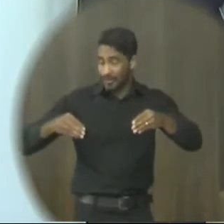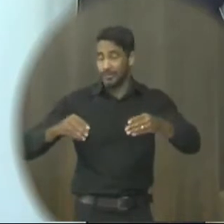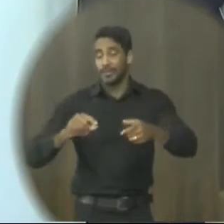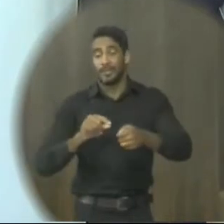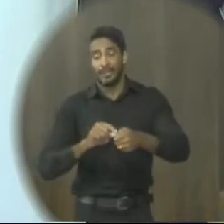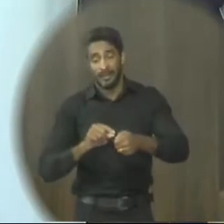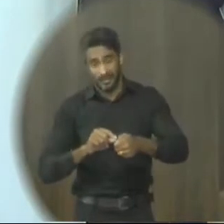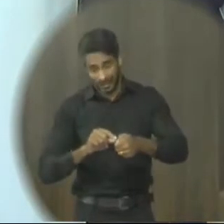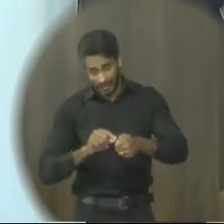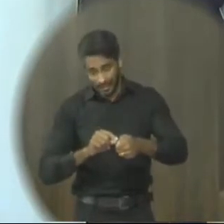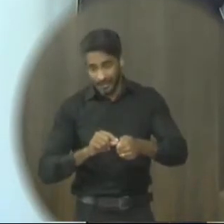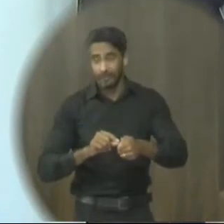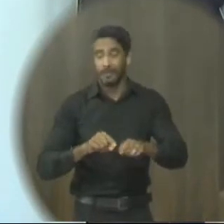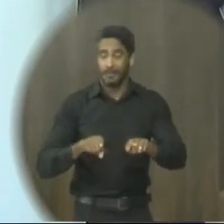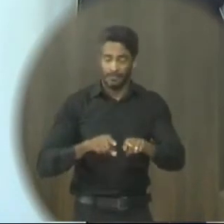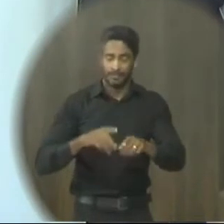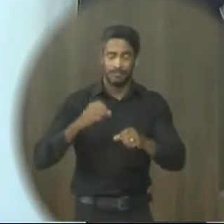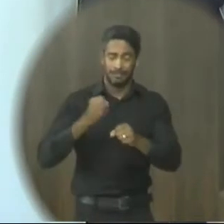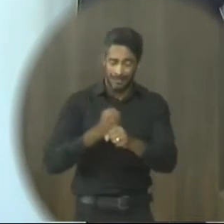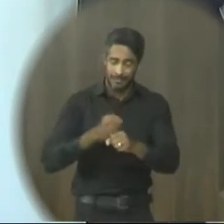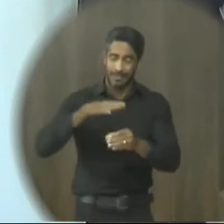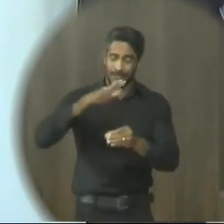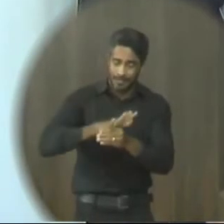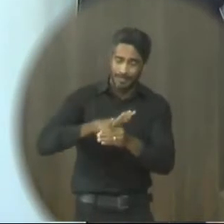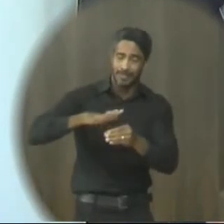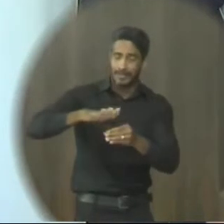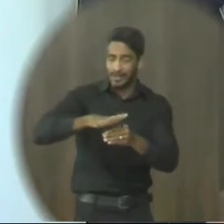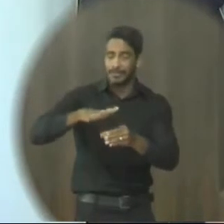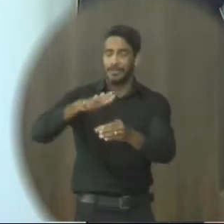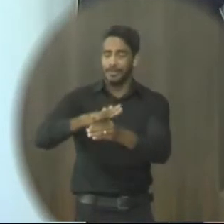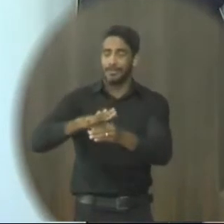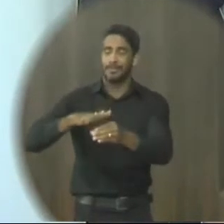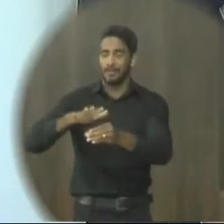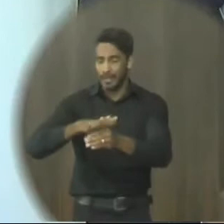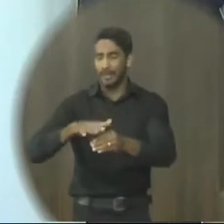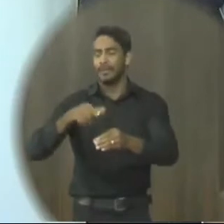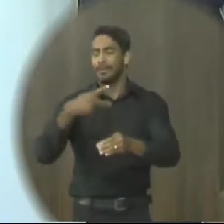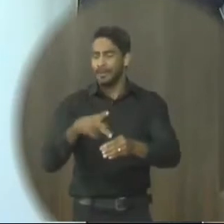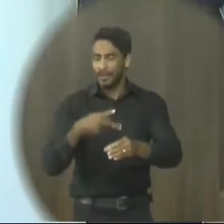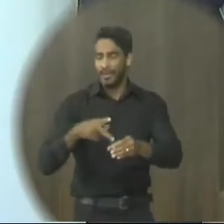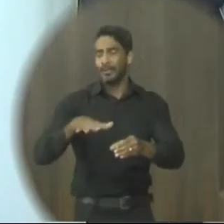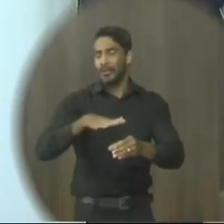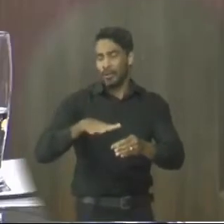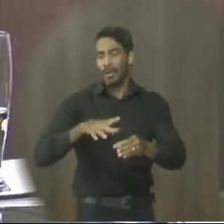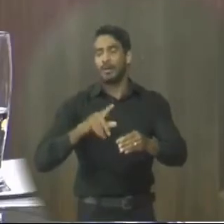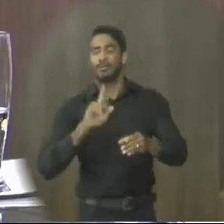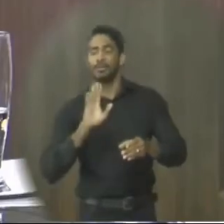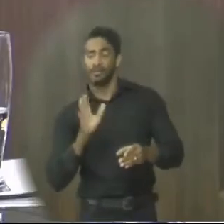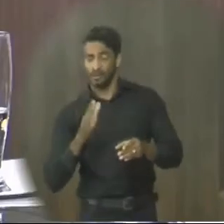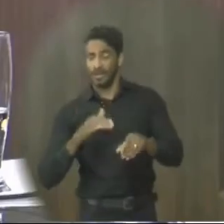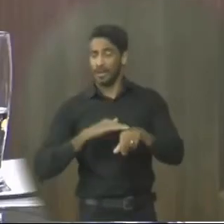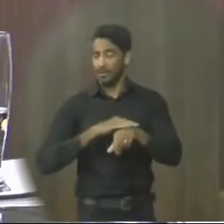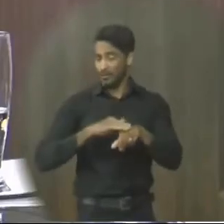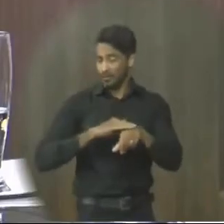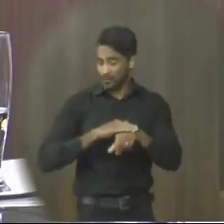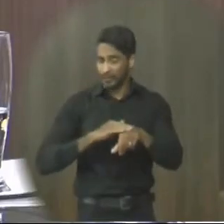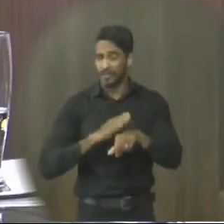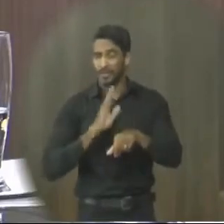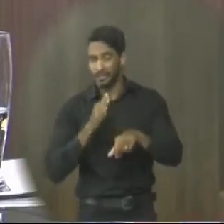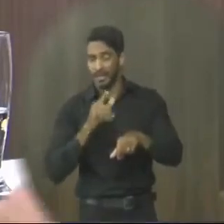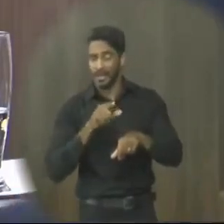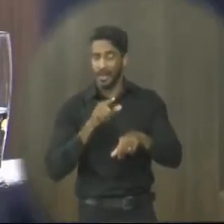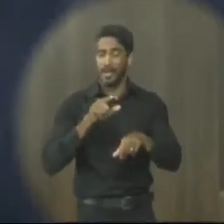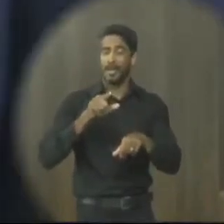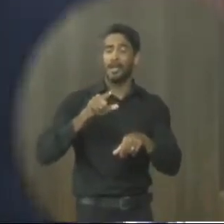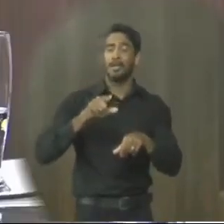feito todo ano tapa-buraco lá. E eu até numa conversa minha pessoal com você, eu achei que a Sérgio Pereira, ela